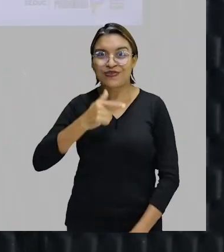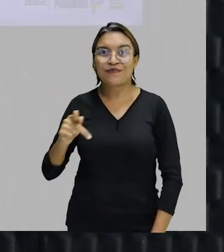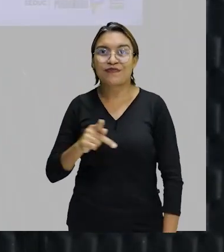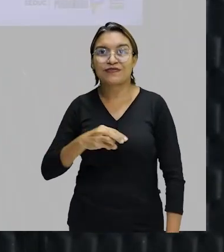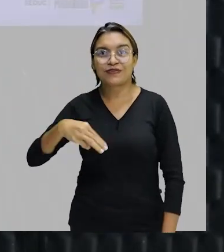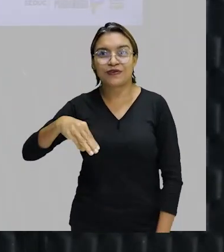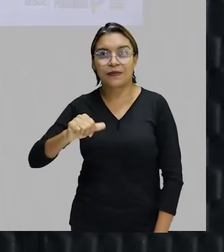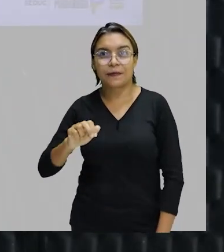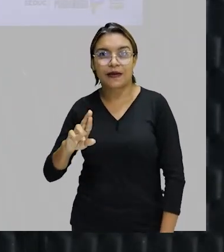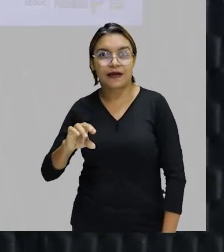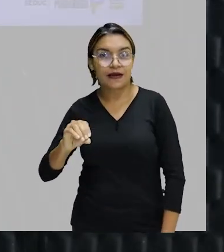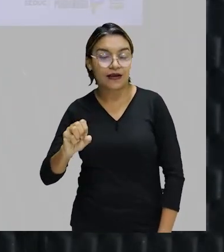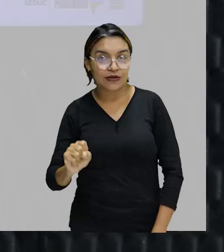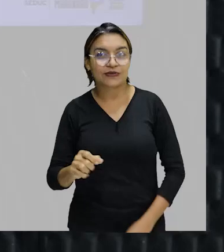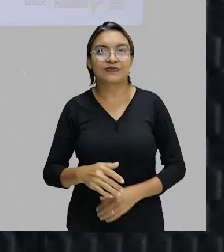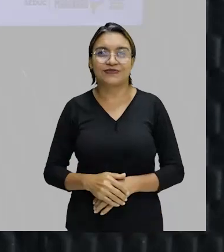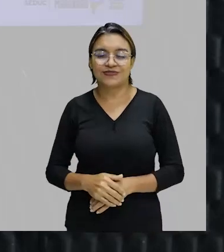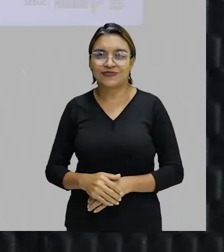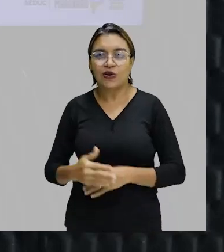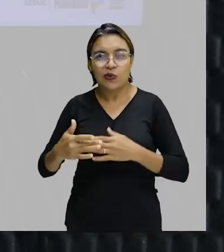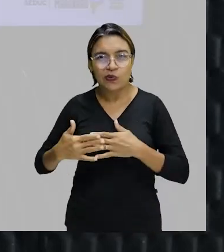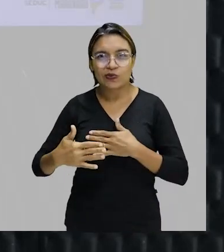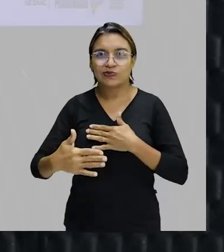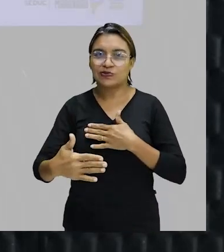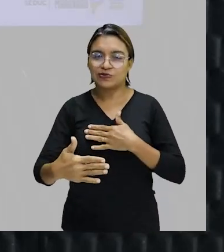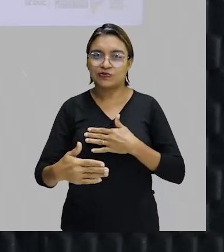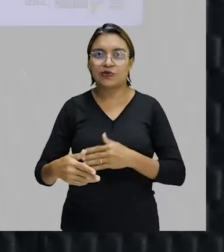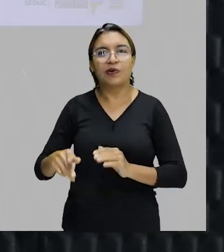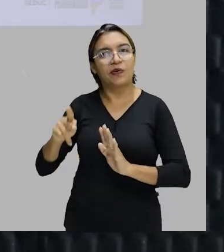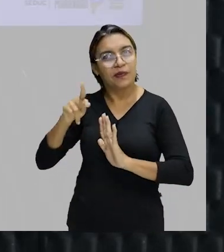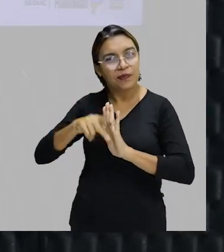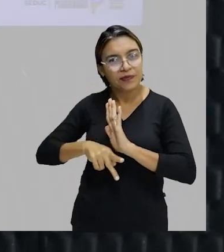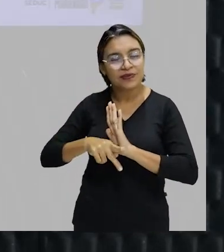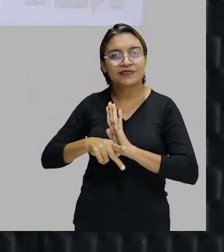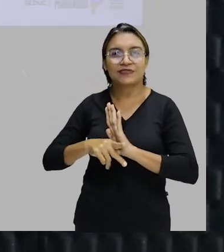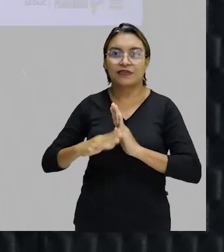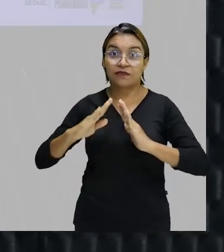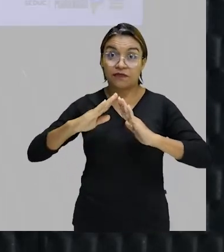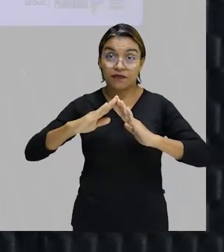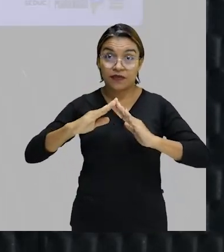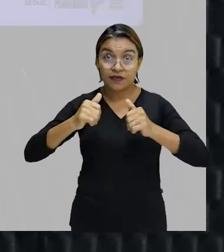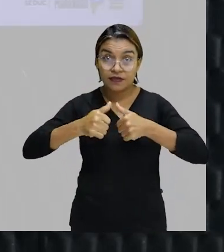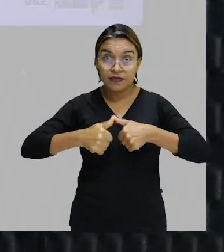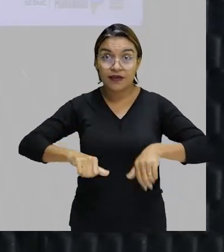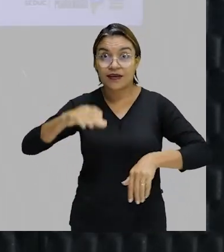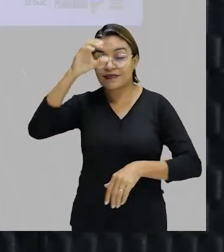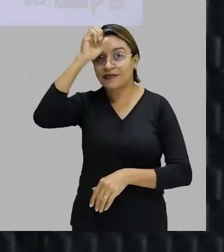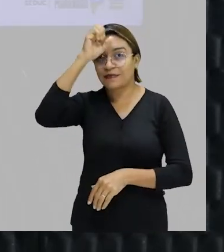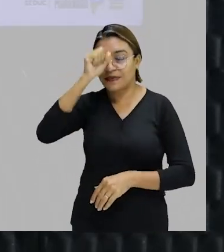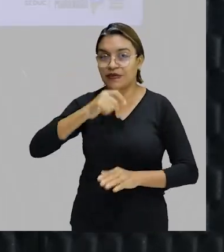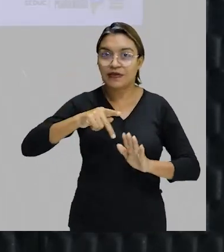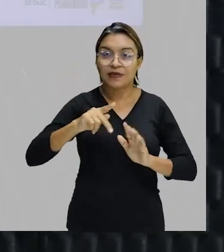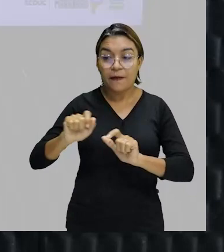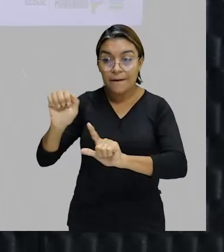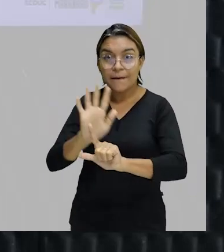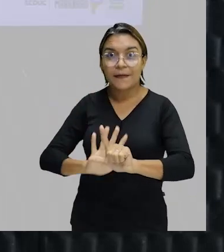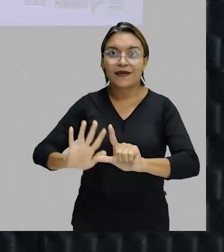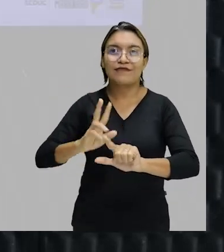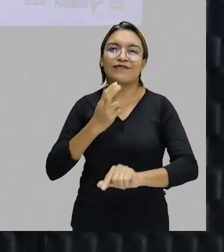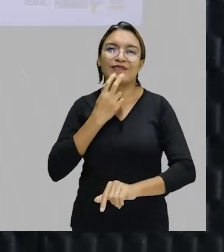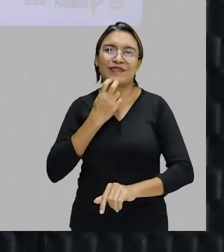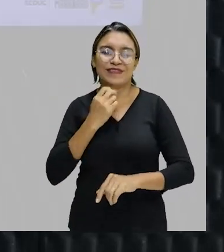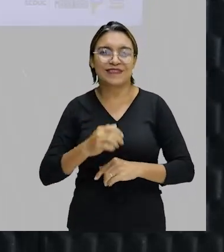Professor Marcos Cunha na área, para dar continuidade ao nosso projeto Fiquem em Casa Aprendendo da plataforma Gonçalves